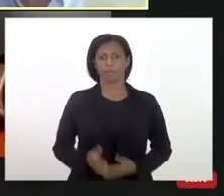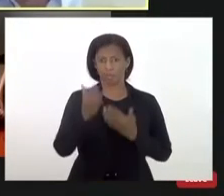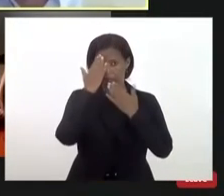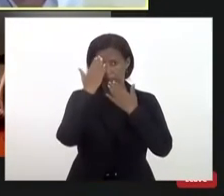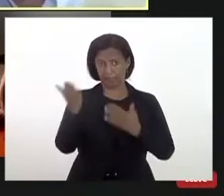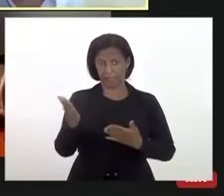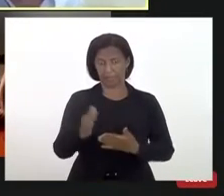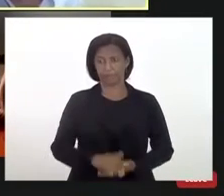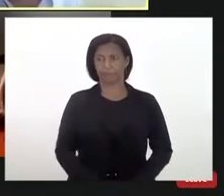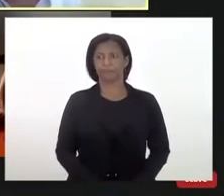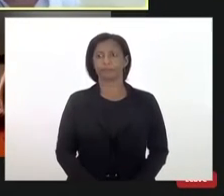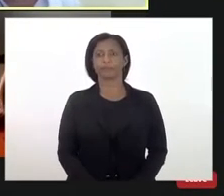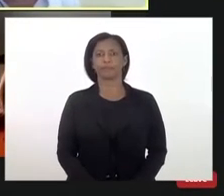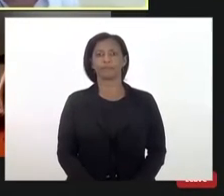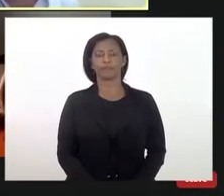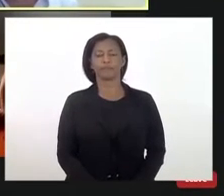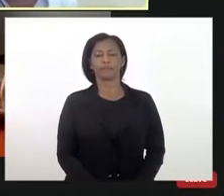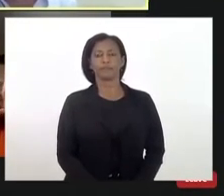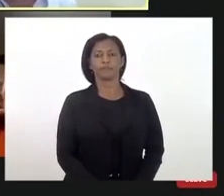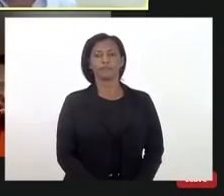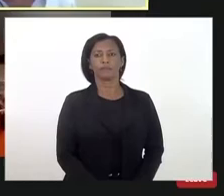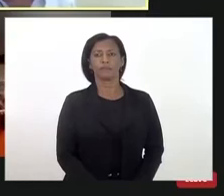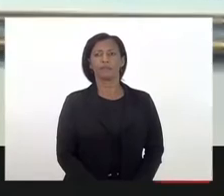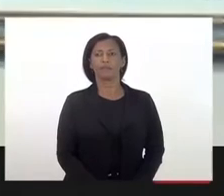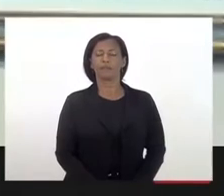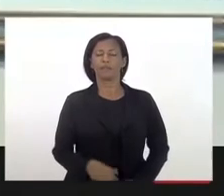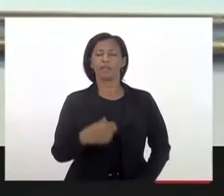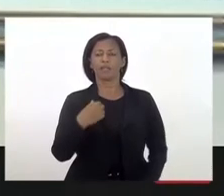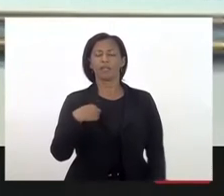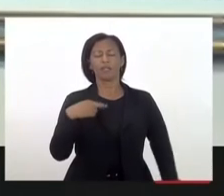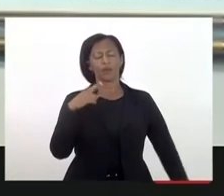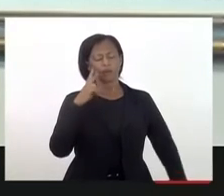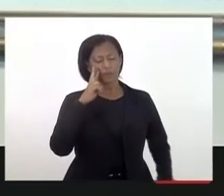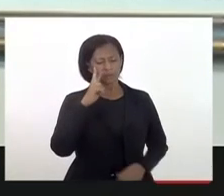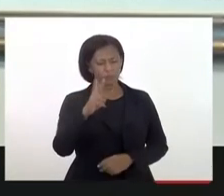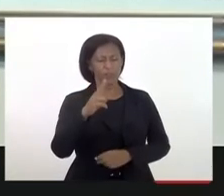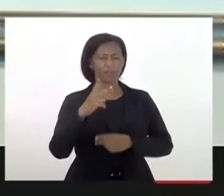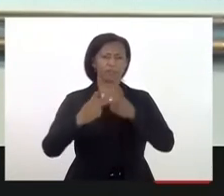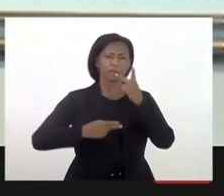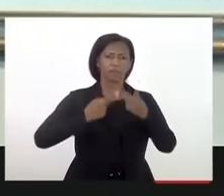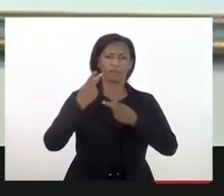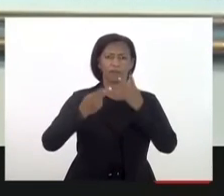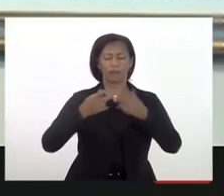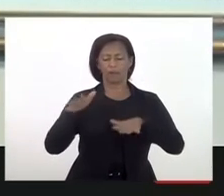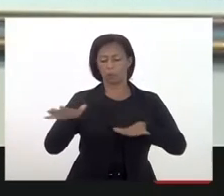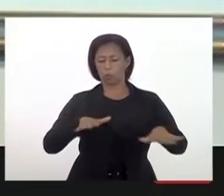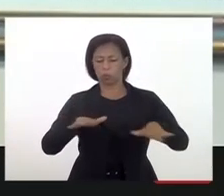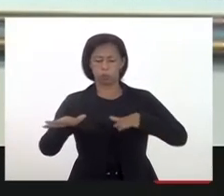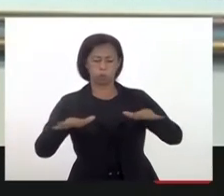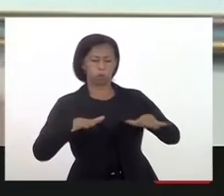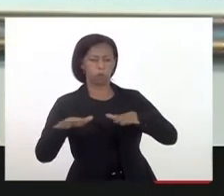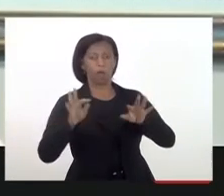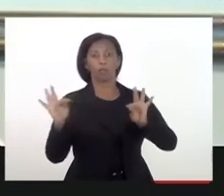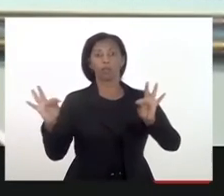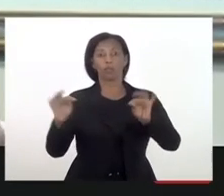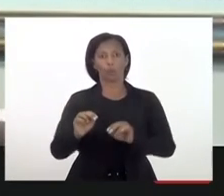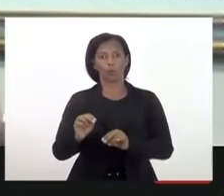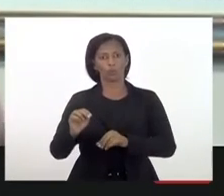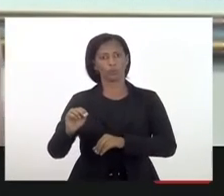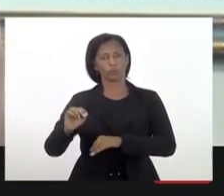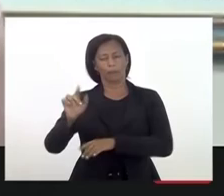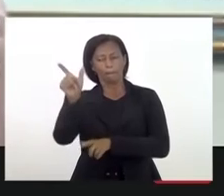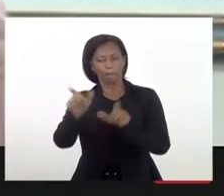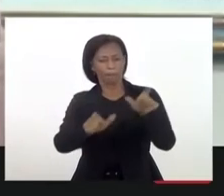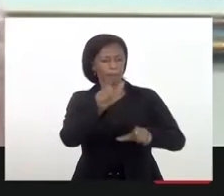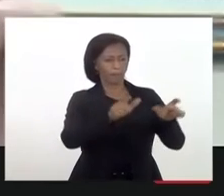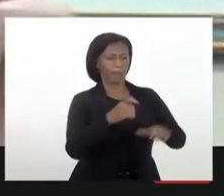Obrigado. Perfeito o que você está falando, Wagner, é a articulação, é esse envolvimento de todos esses atores que são importantes. O